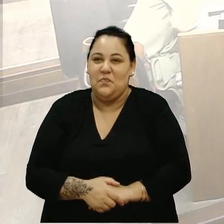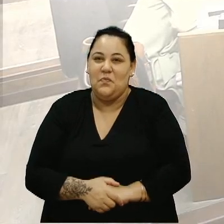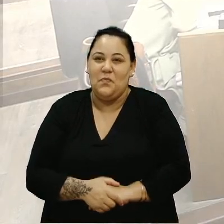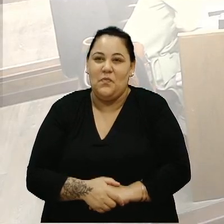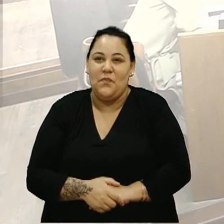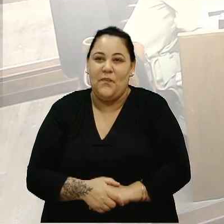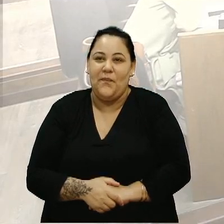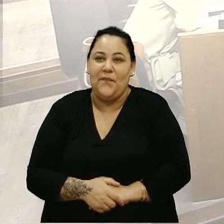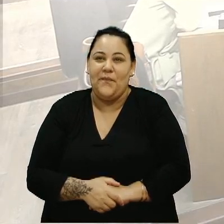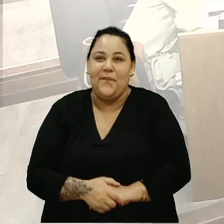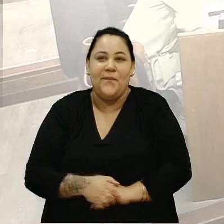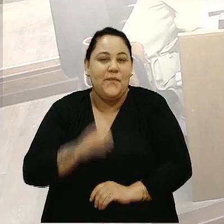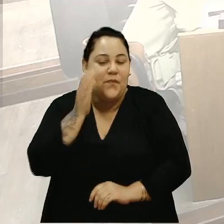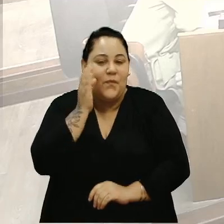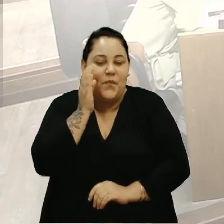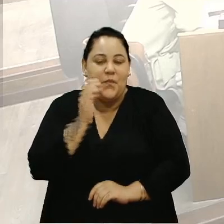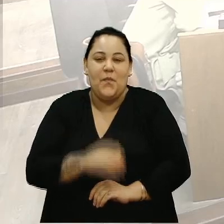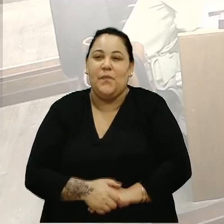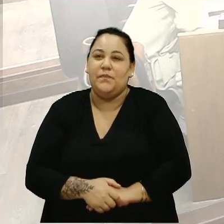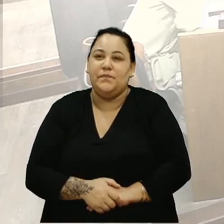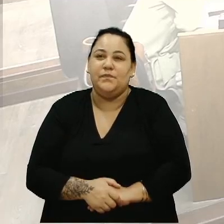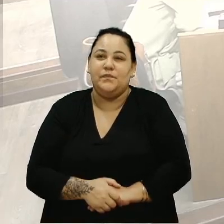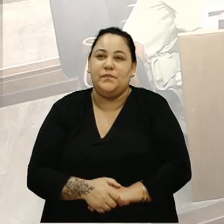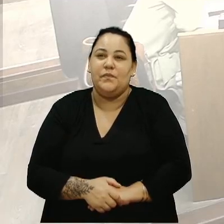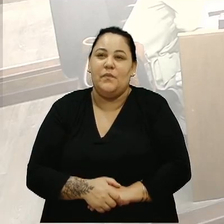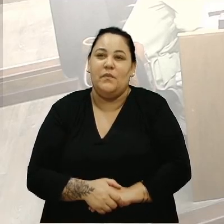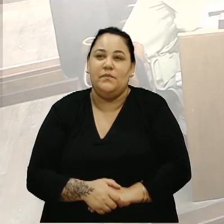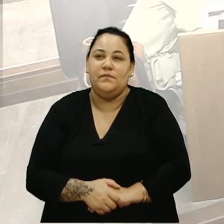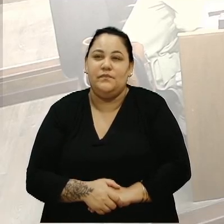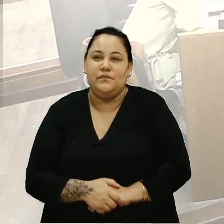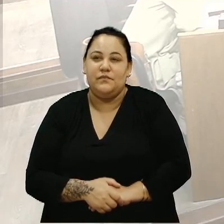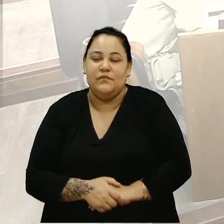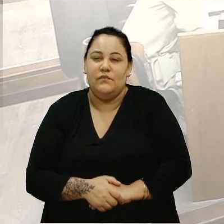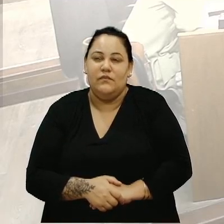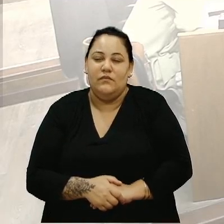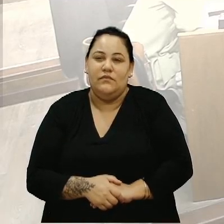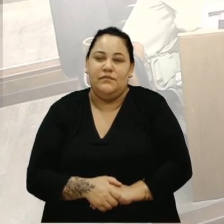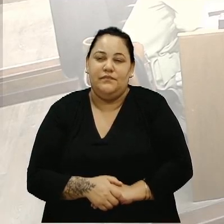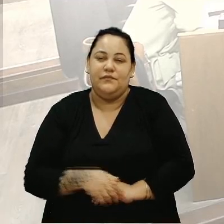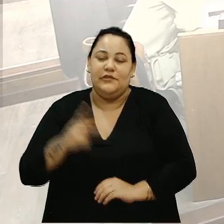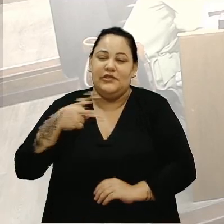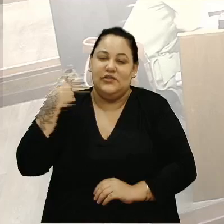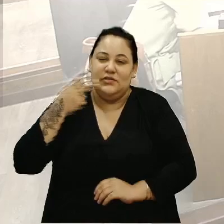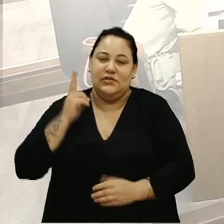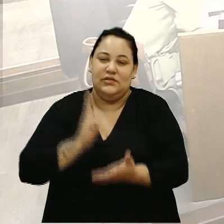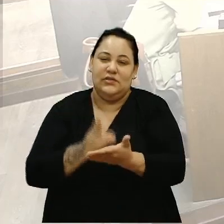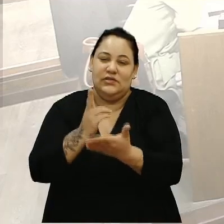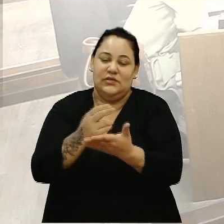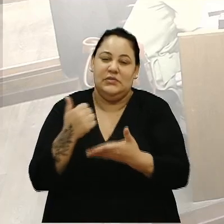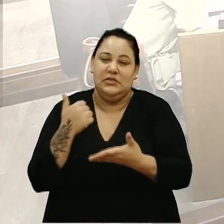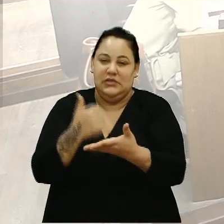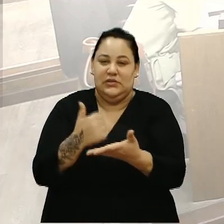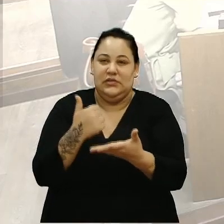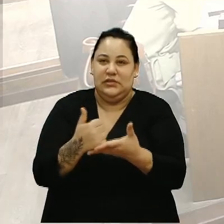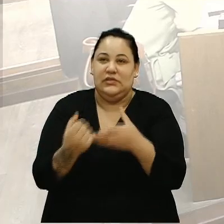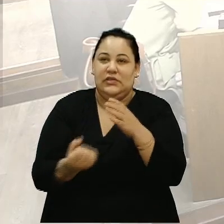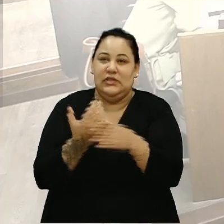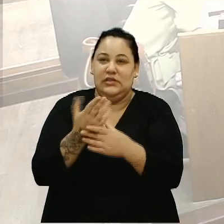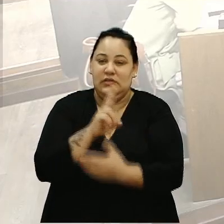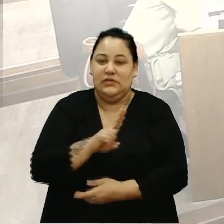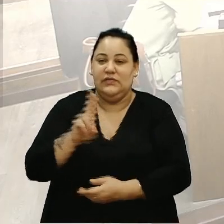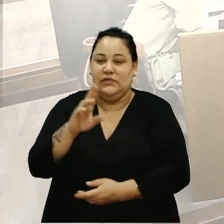daí eu dou para todo mundo a parte. Vereadora, eu sempre defendi a criação da